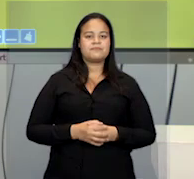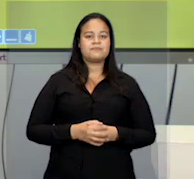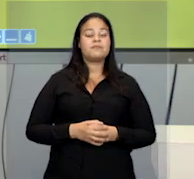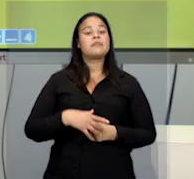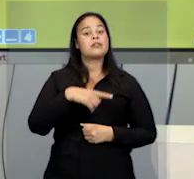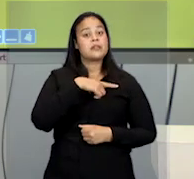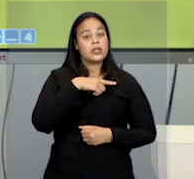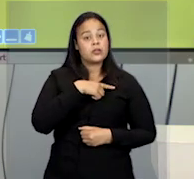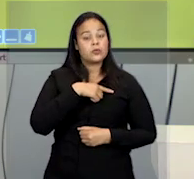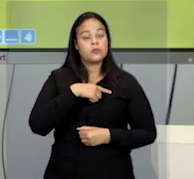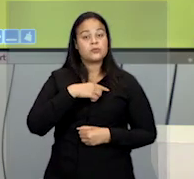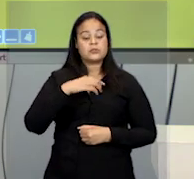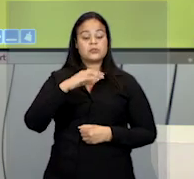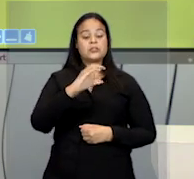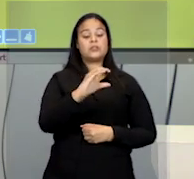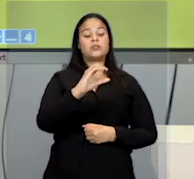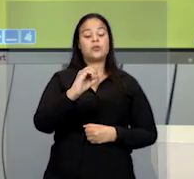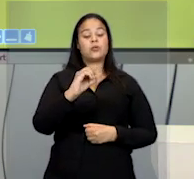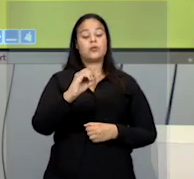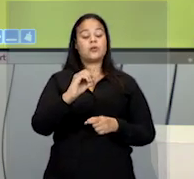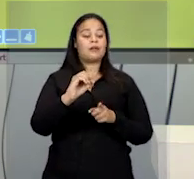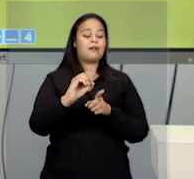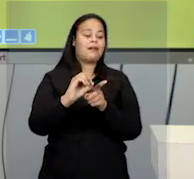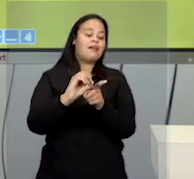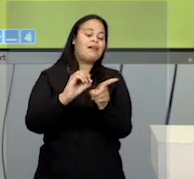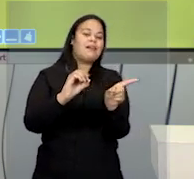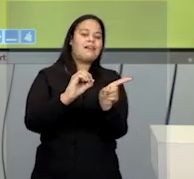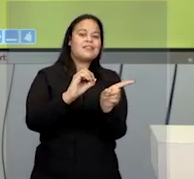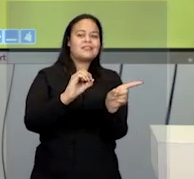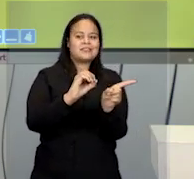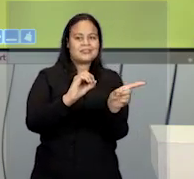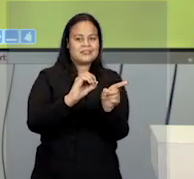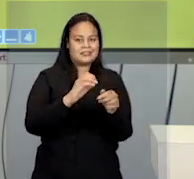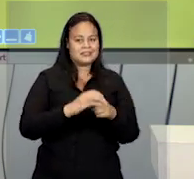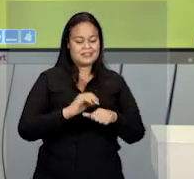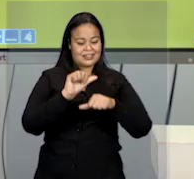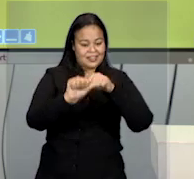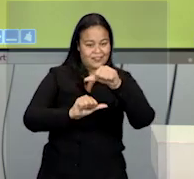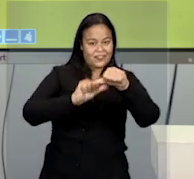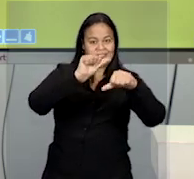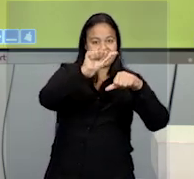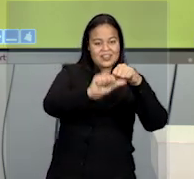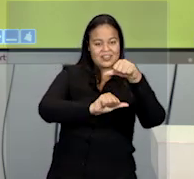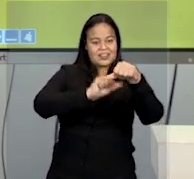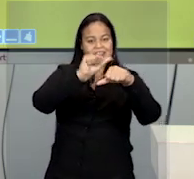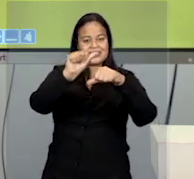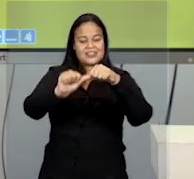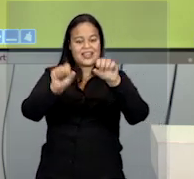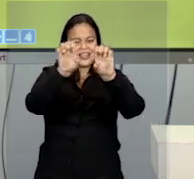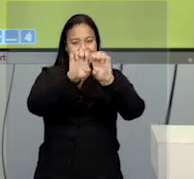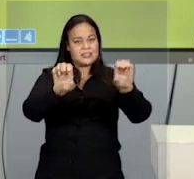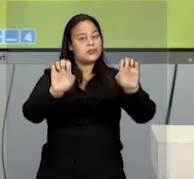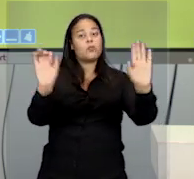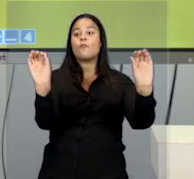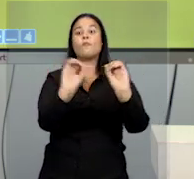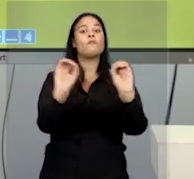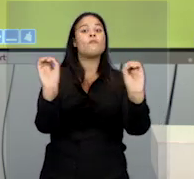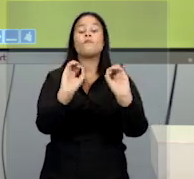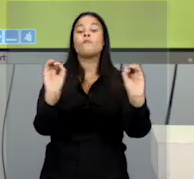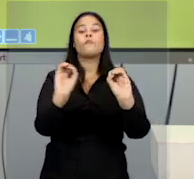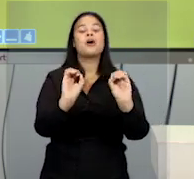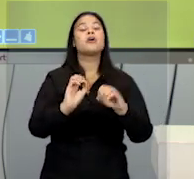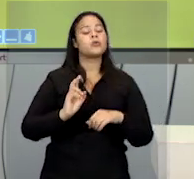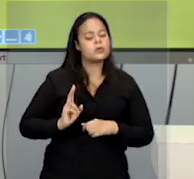E eu tenho CO antes da seta. Então, não preciso alterar nenhuma dessas equações. Todas vão